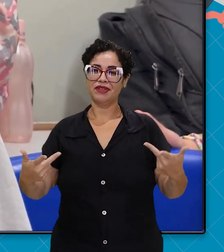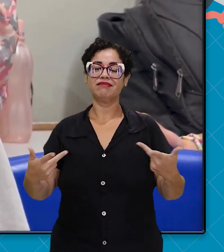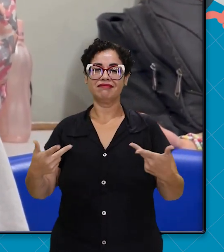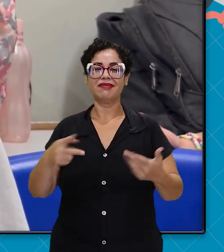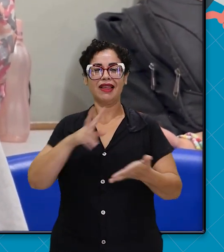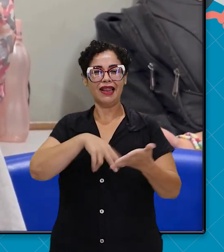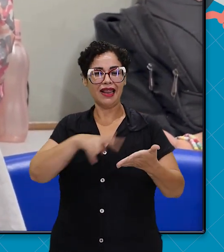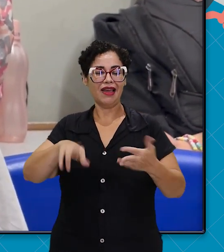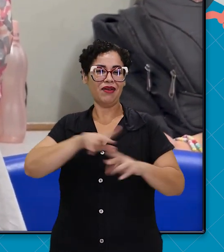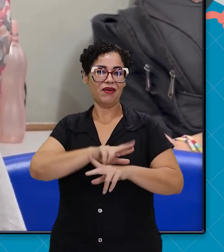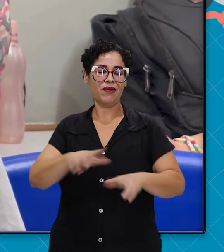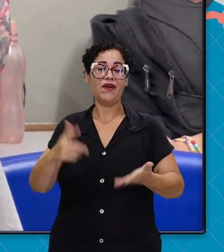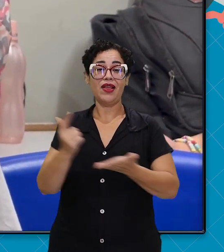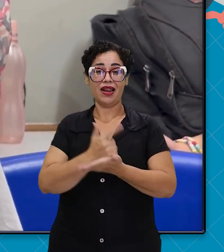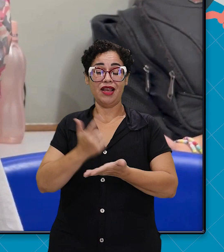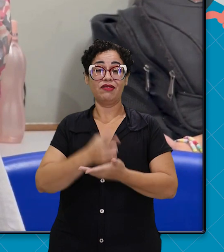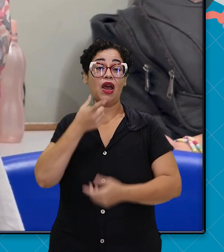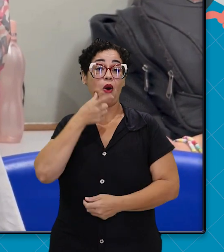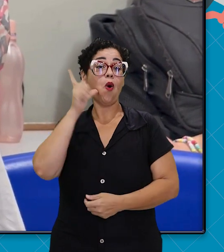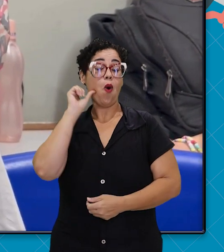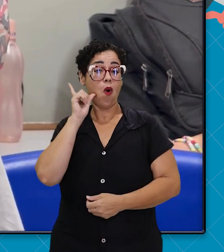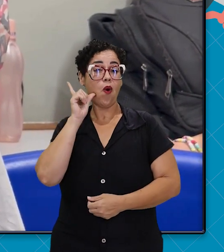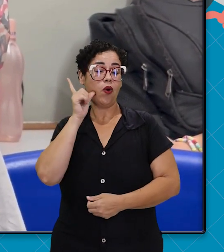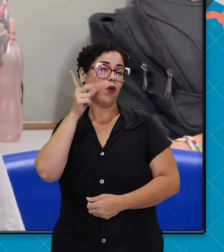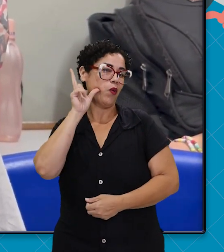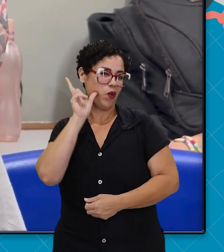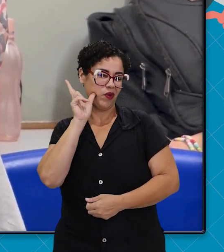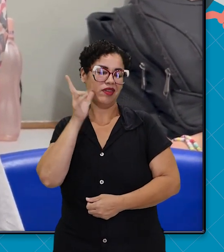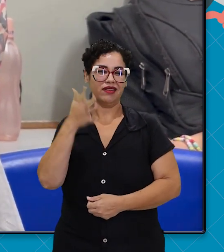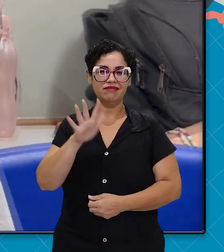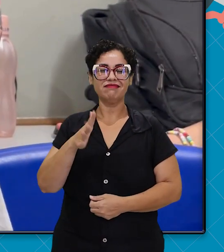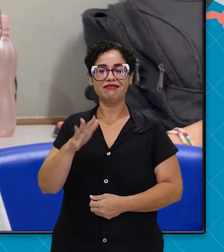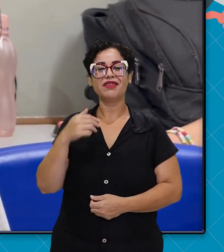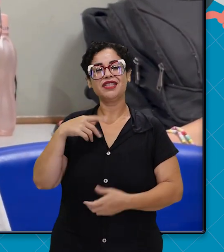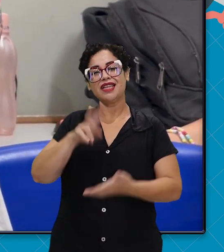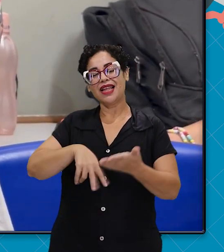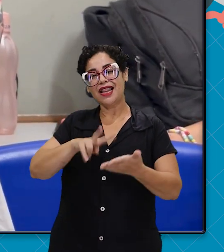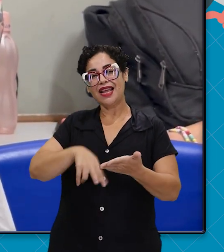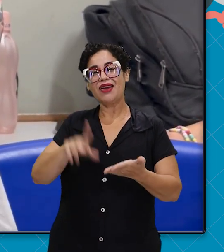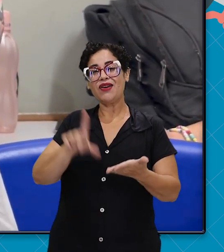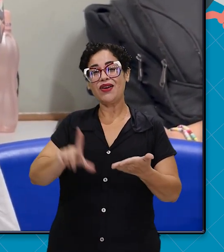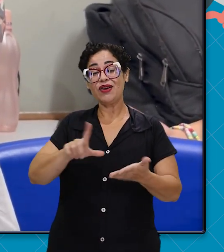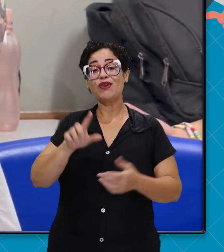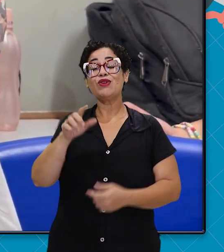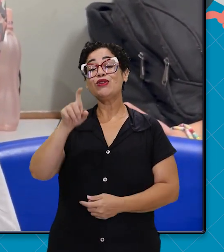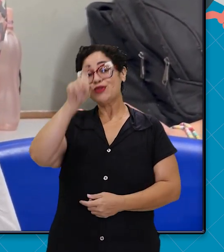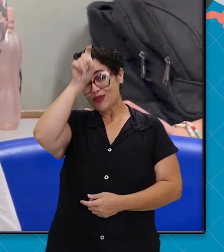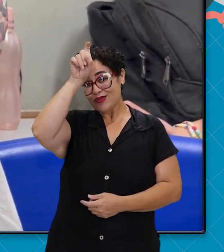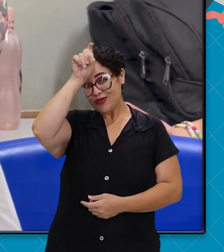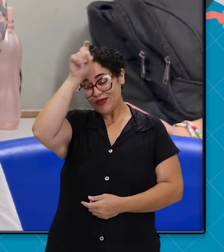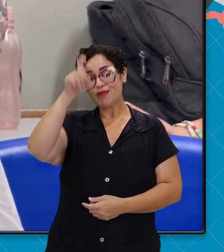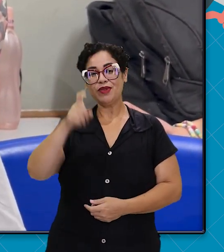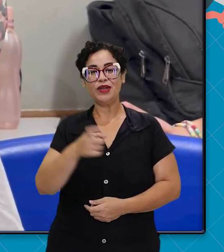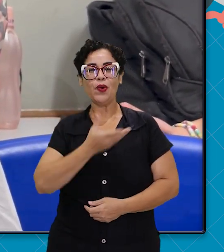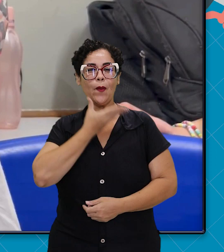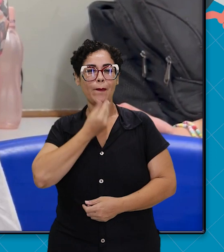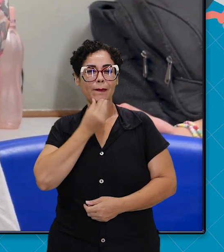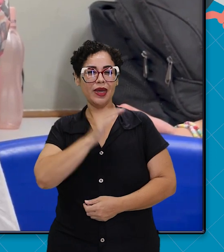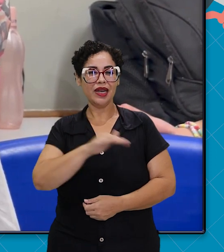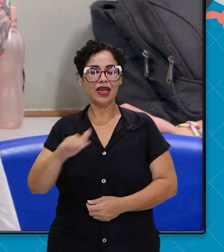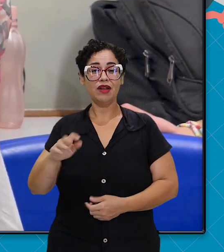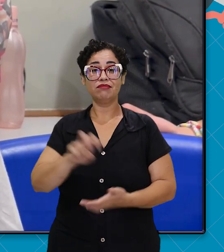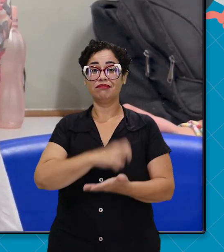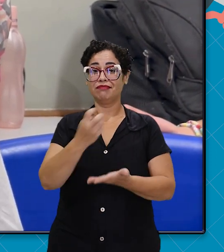livros, ontem mesmo, anteontem, né? A gente leu Zumbi, o menino que